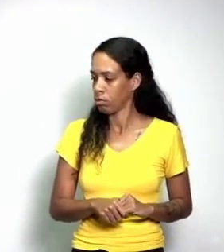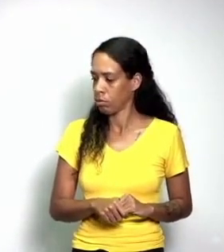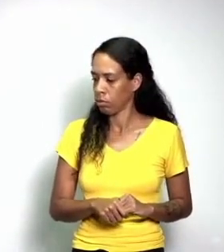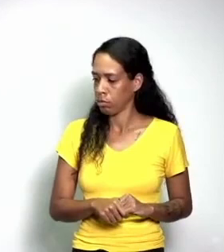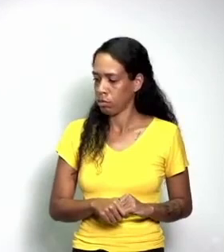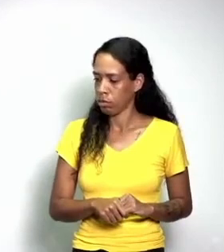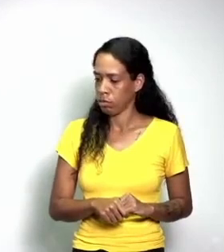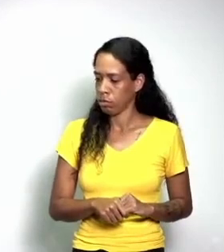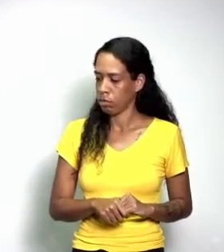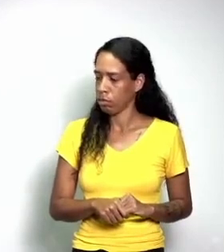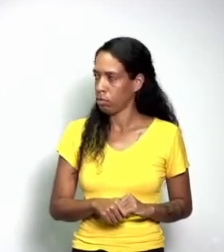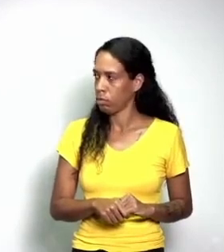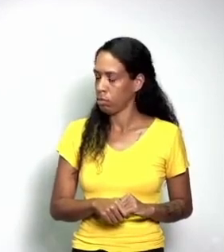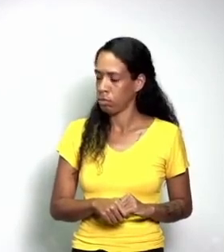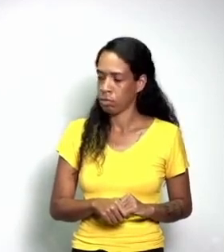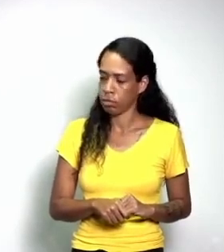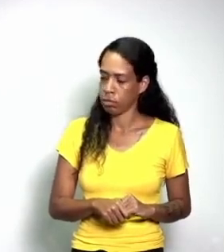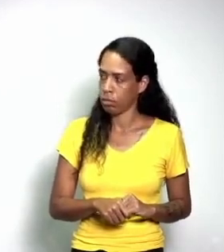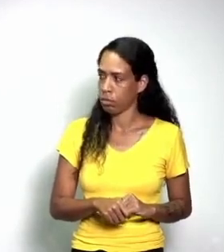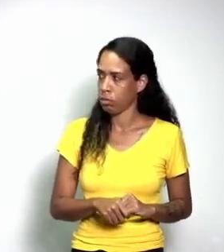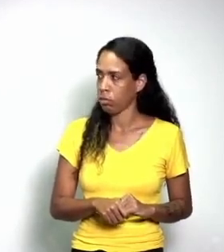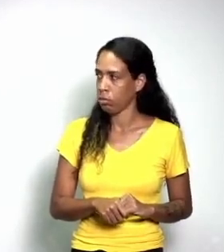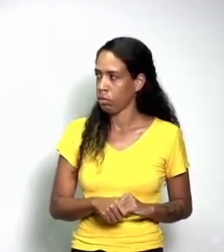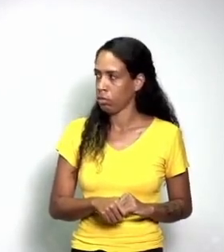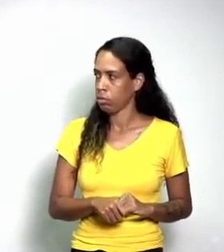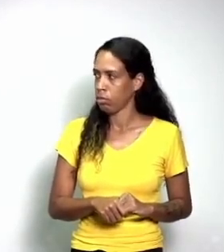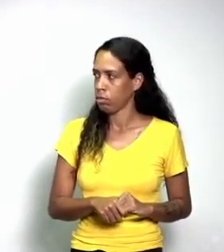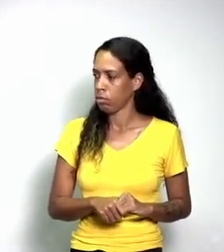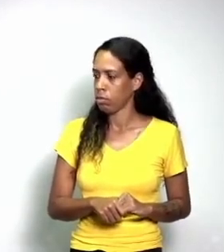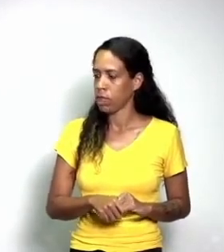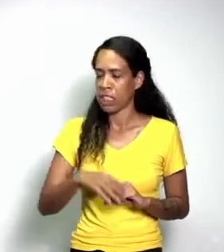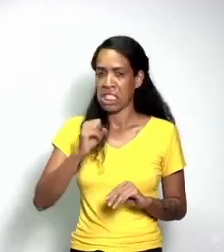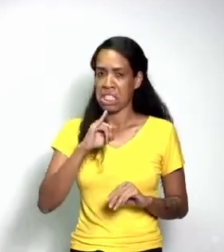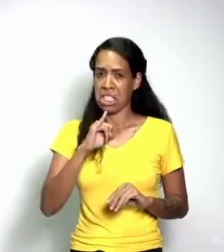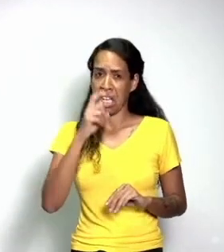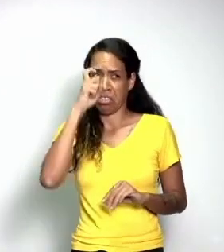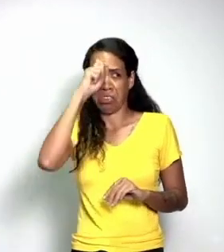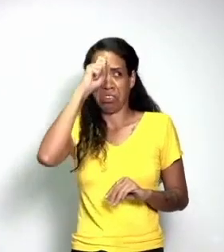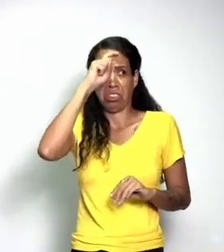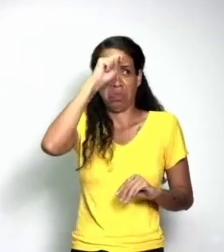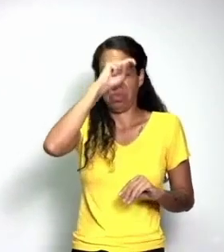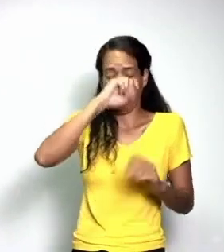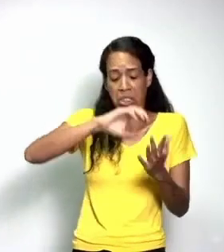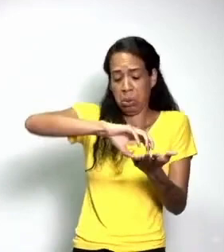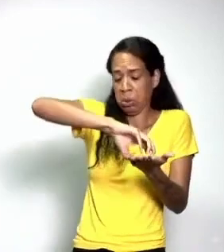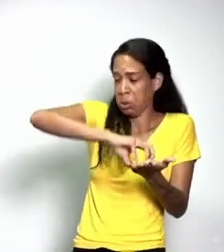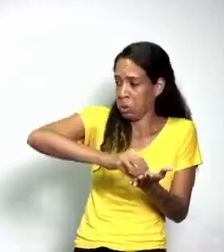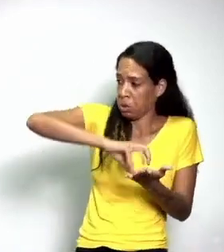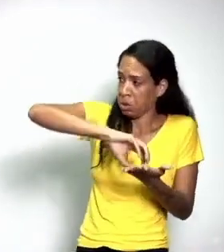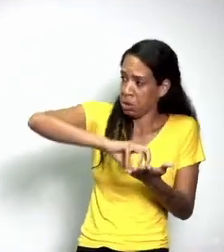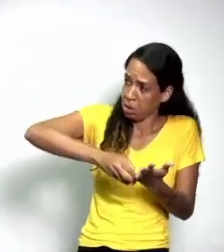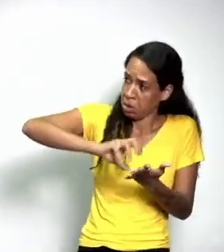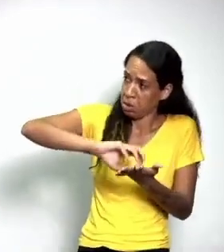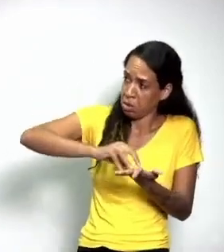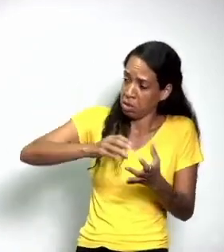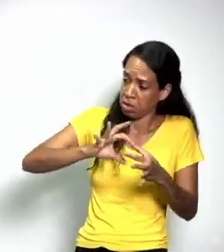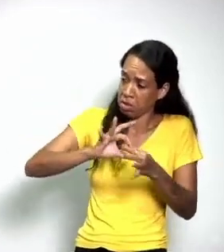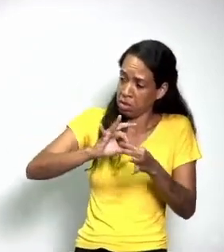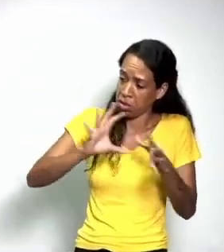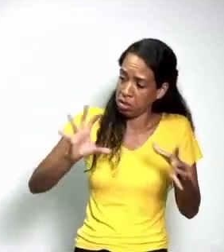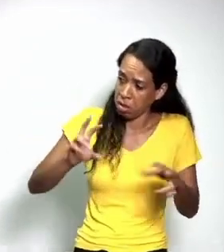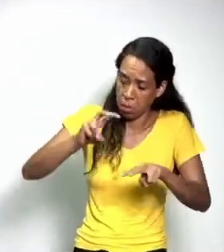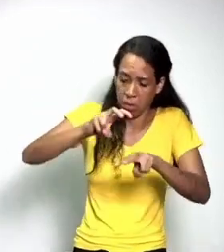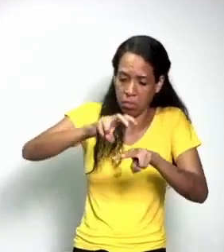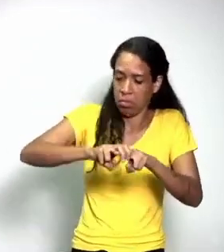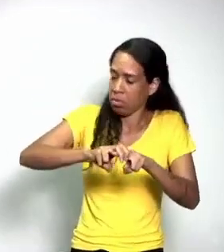Então, por exemplo, se eu tivesse com dificuldade de girar essa válvula que libera a